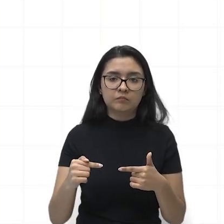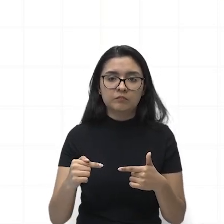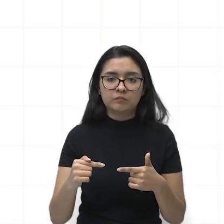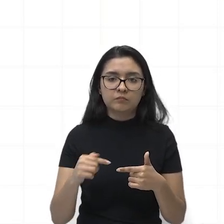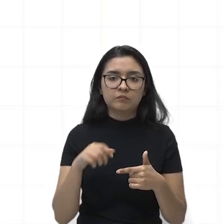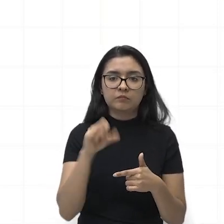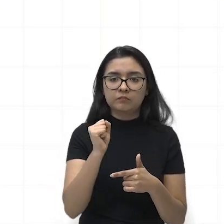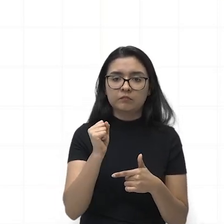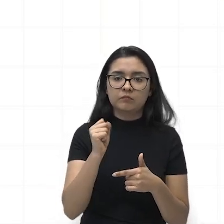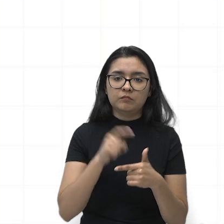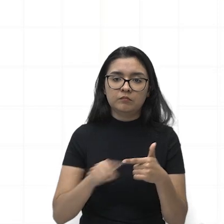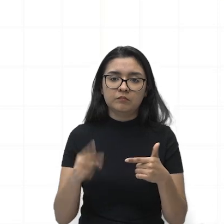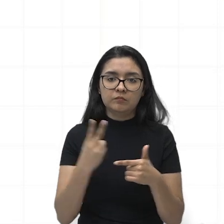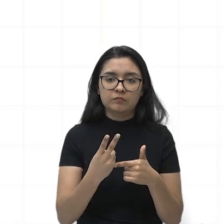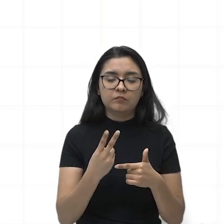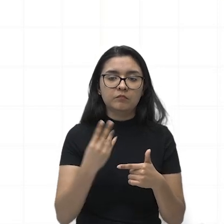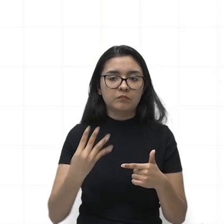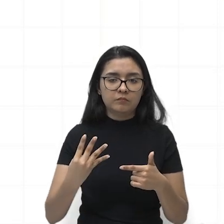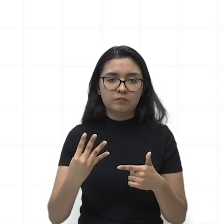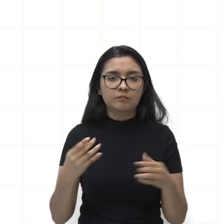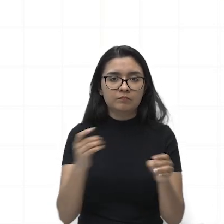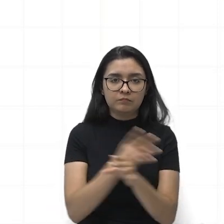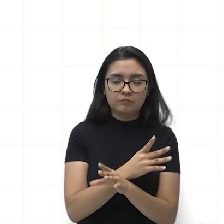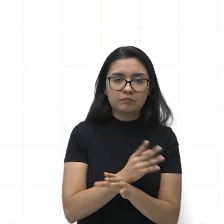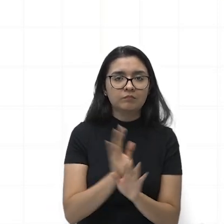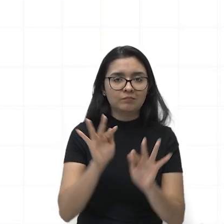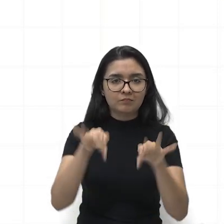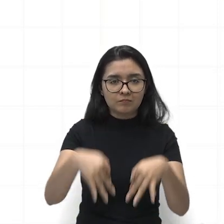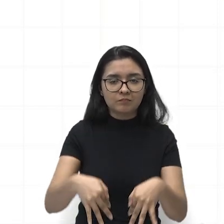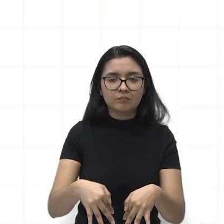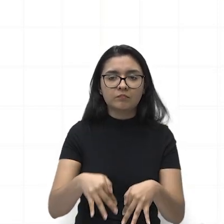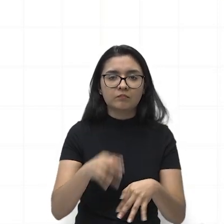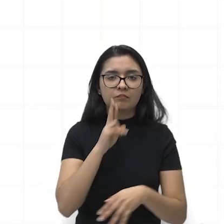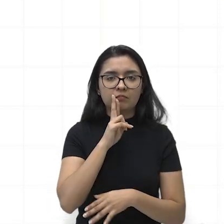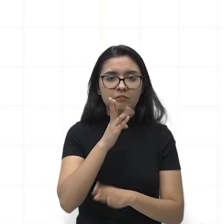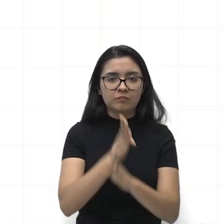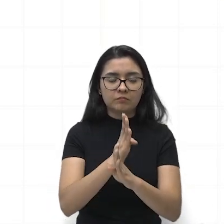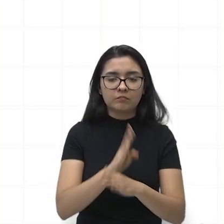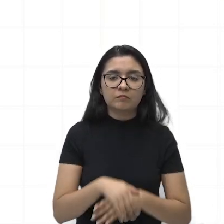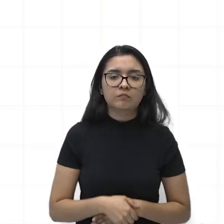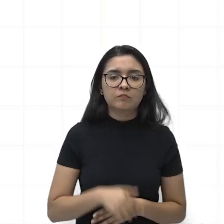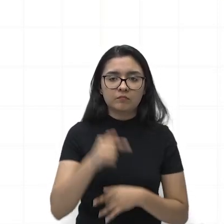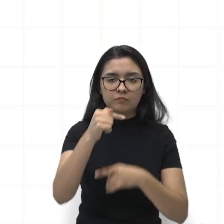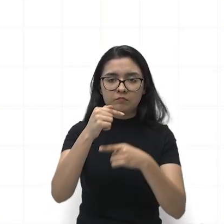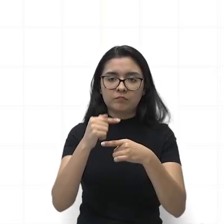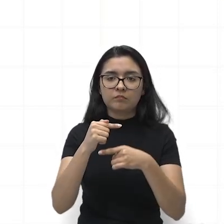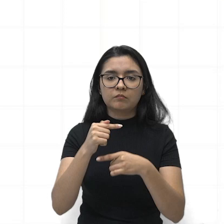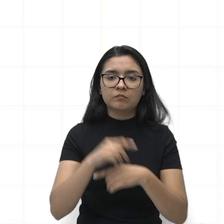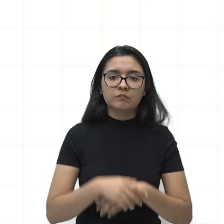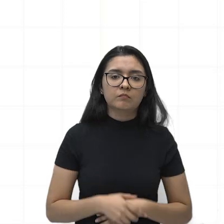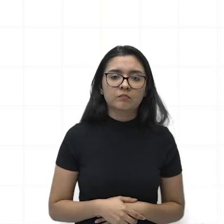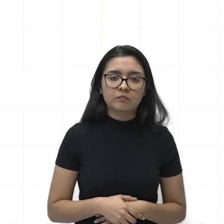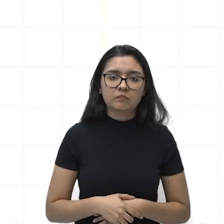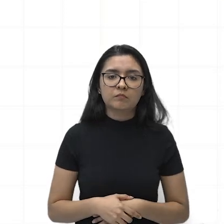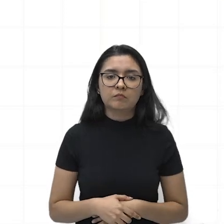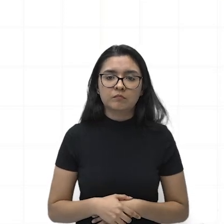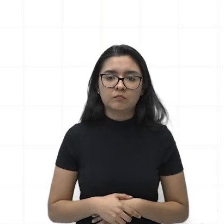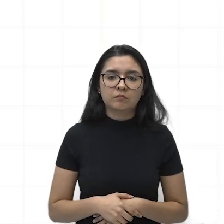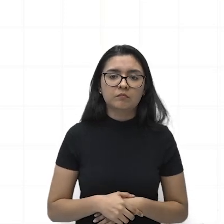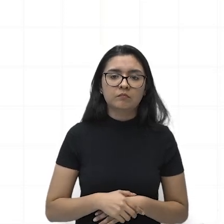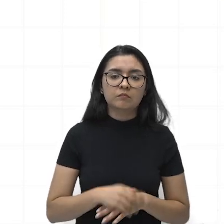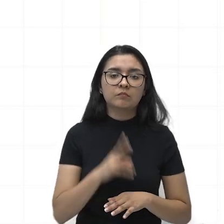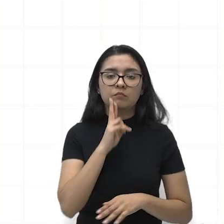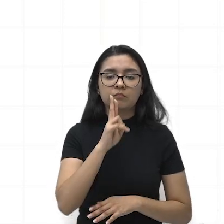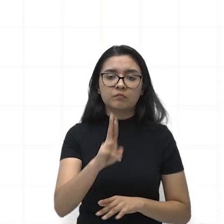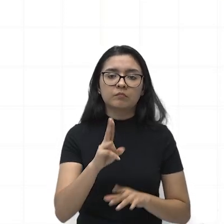7 e 8 dividido por 2, 4. Agora sim, fechamos a resposta. 7 sobre 8 dividido por 2 sobre 4 é